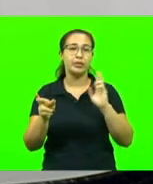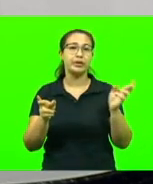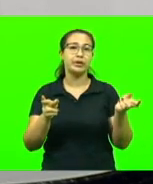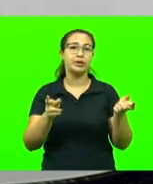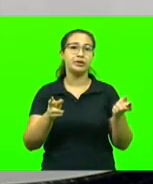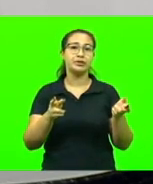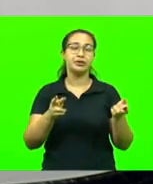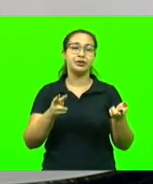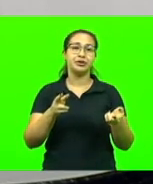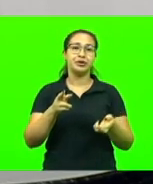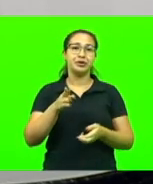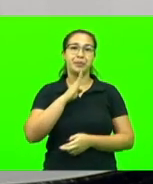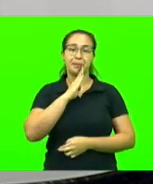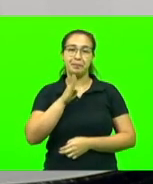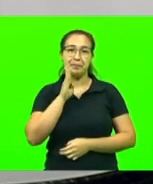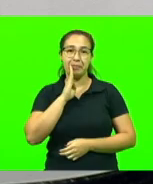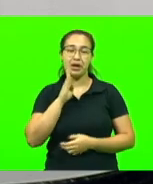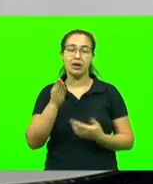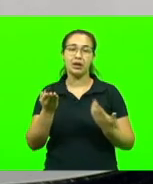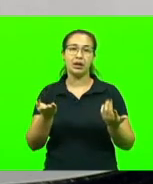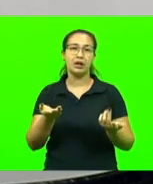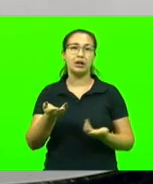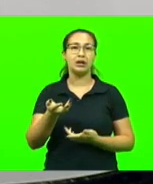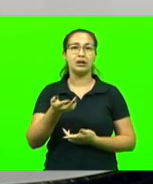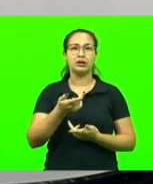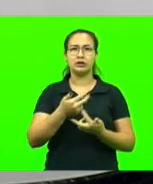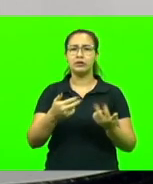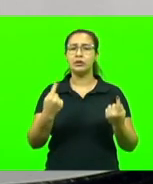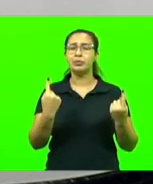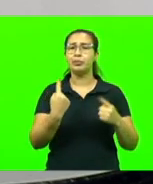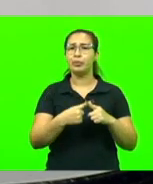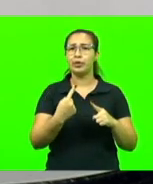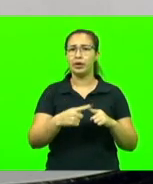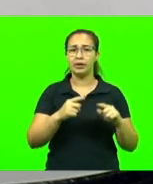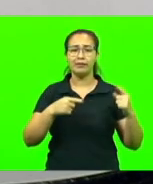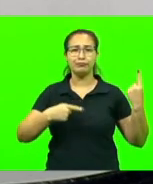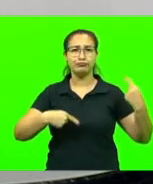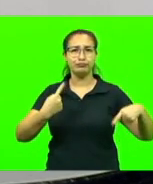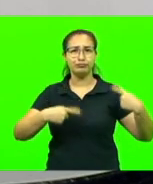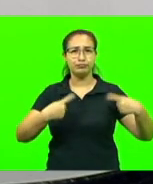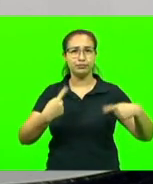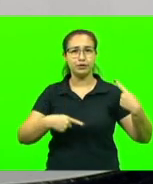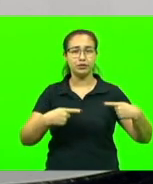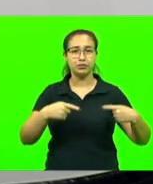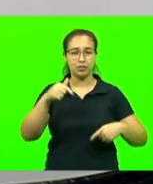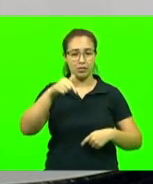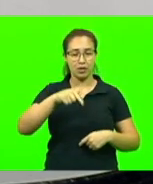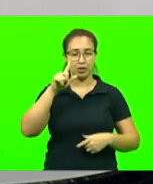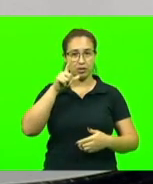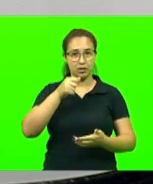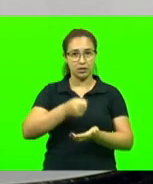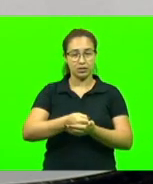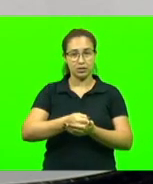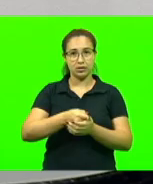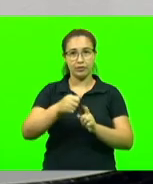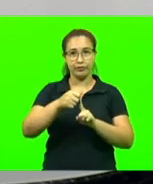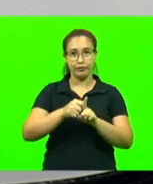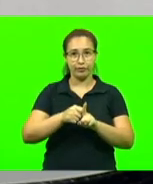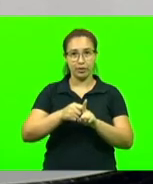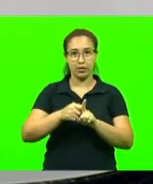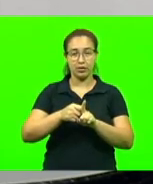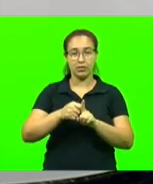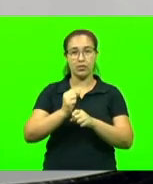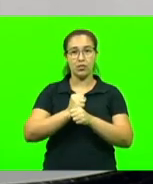leite, em razão de uma discussão que nós tomamos aqui nessa casa, no final do ano